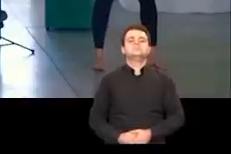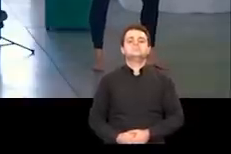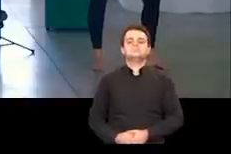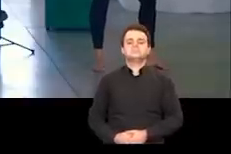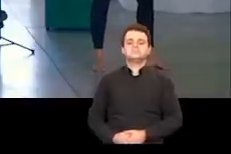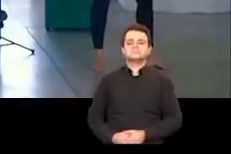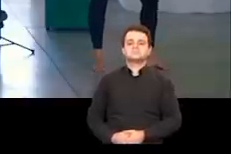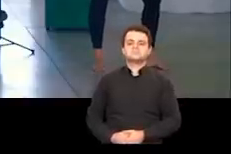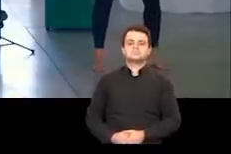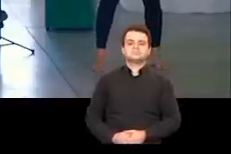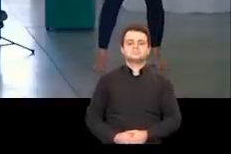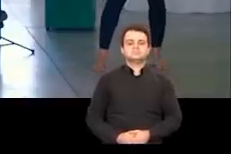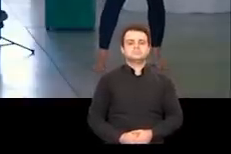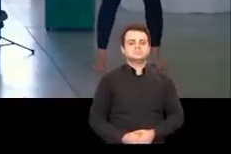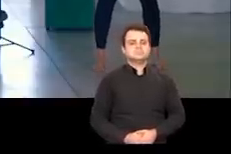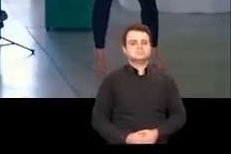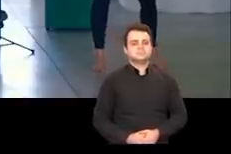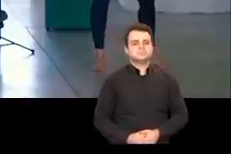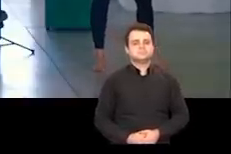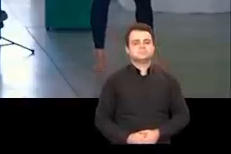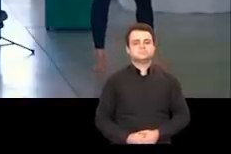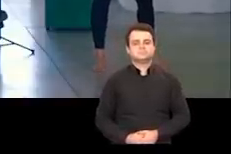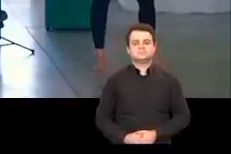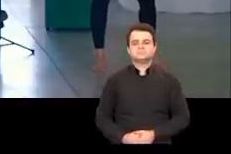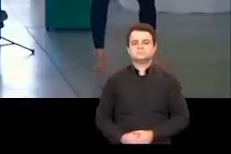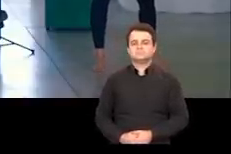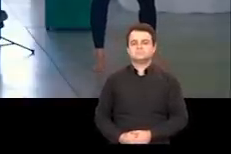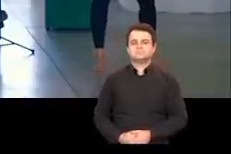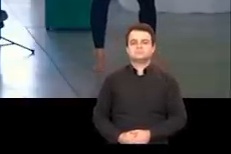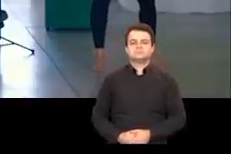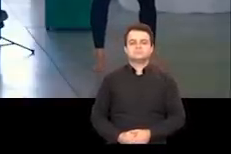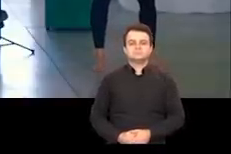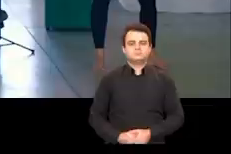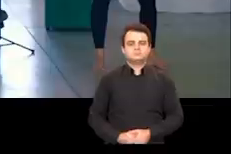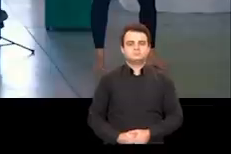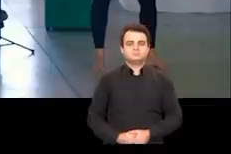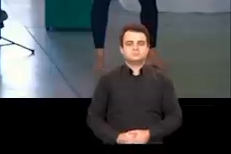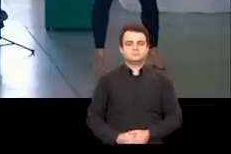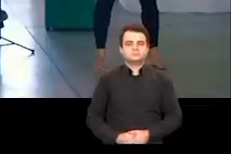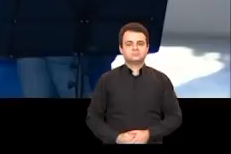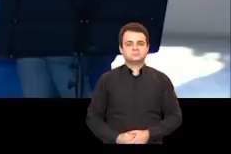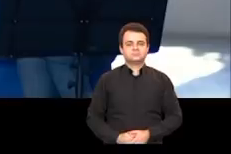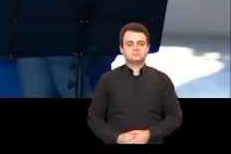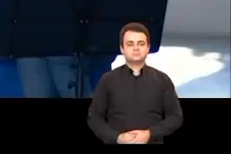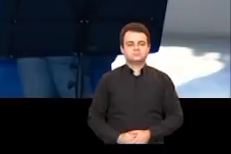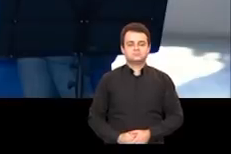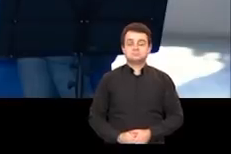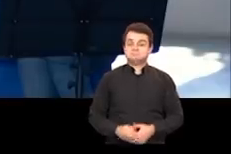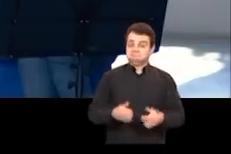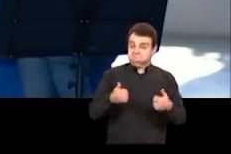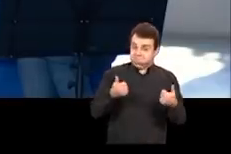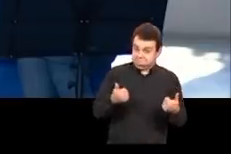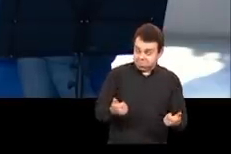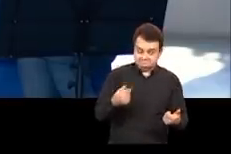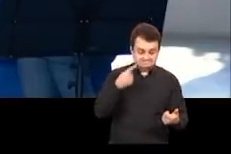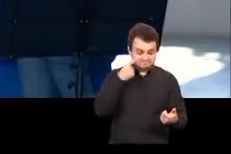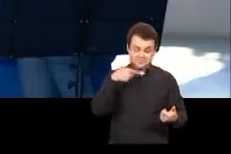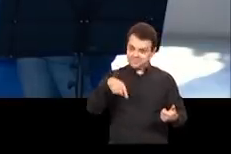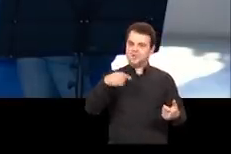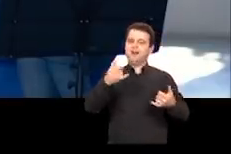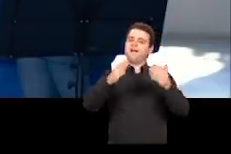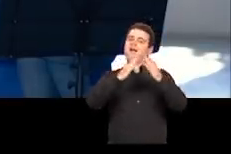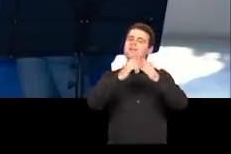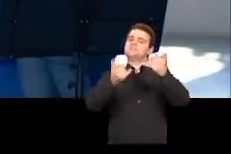nariz. Braço, cotovelo, pulso e mão, pulso e mão. E essa foi a nossa